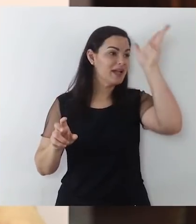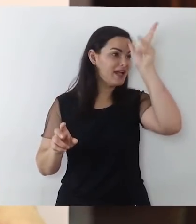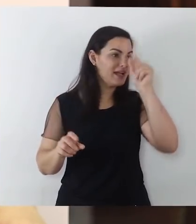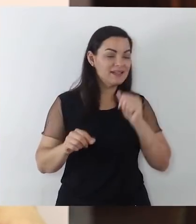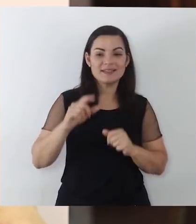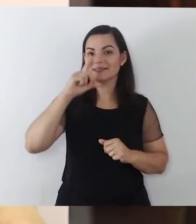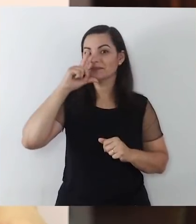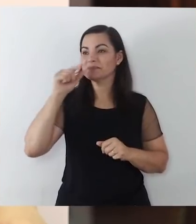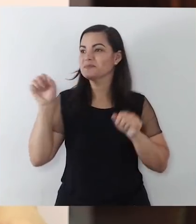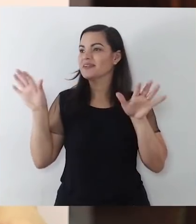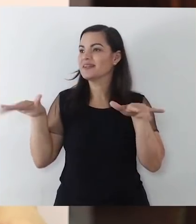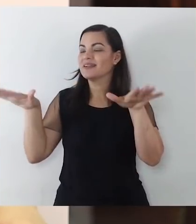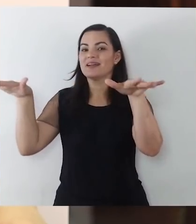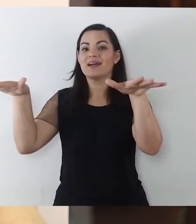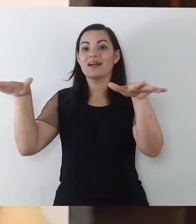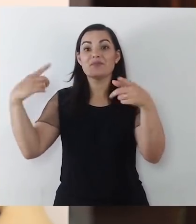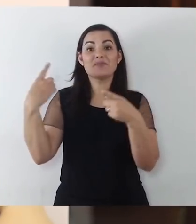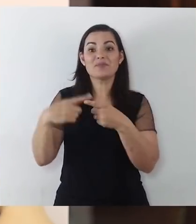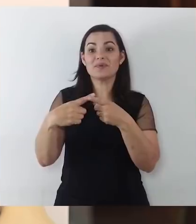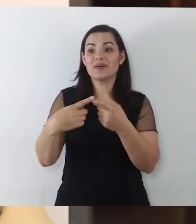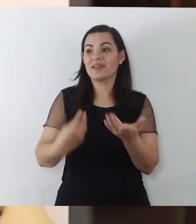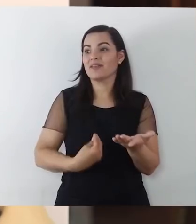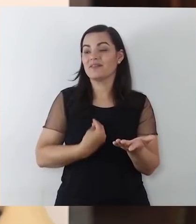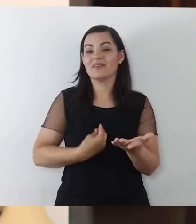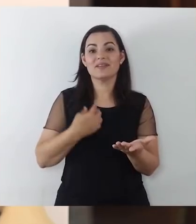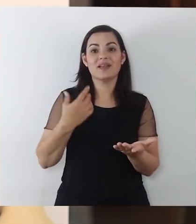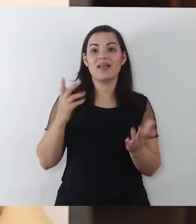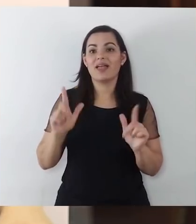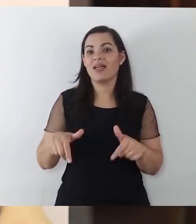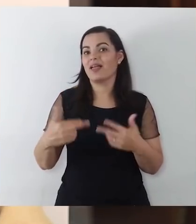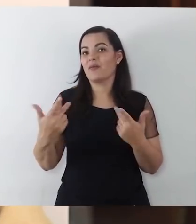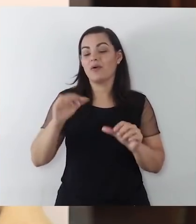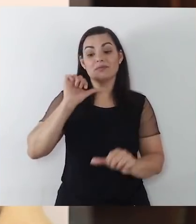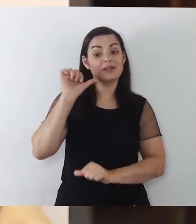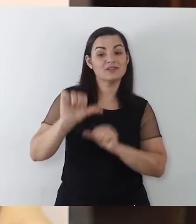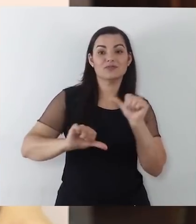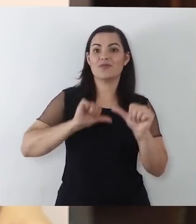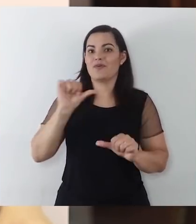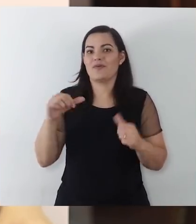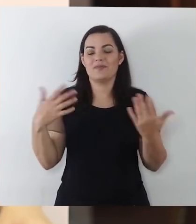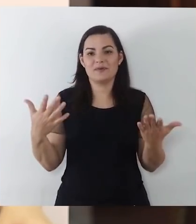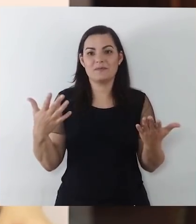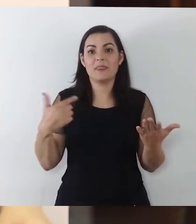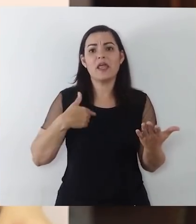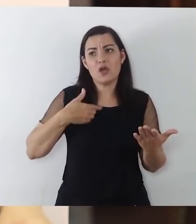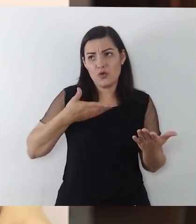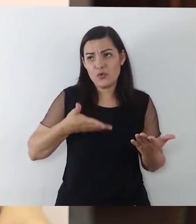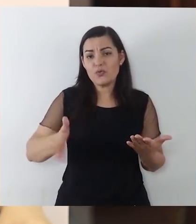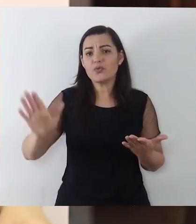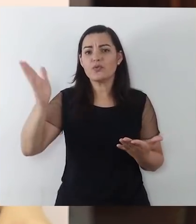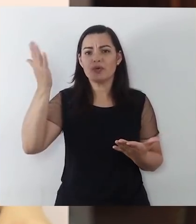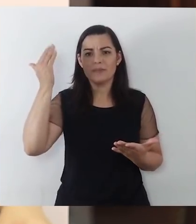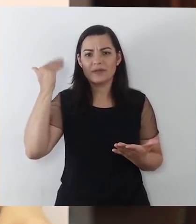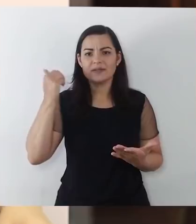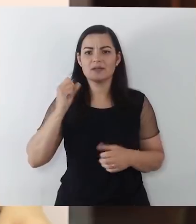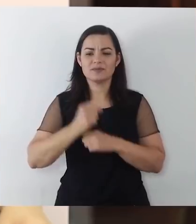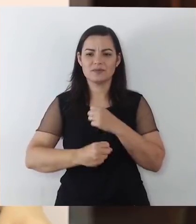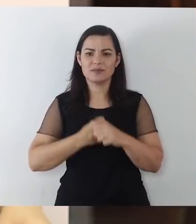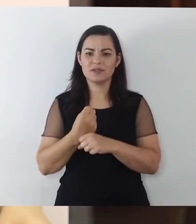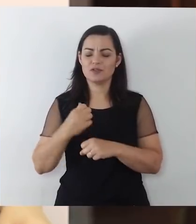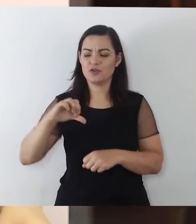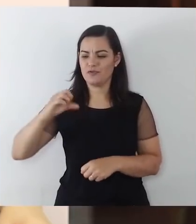Ela aprofundou os seus estudos na área de reabilitação para pessoas com deficiência visual.